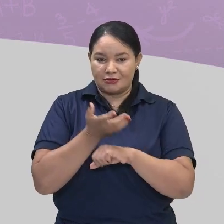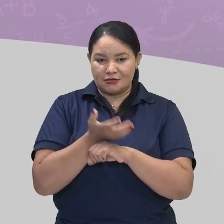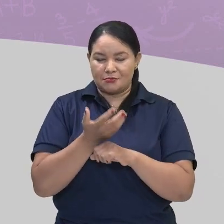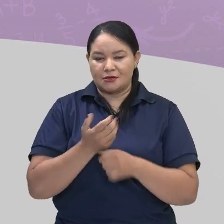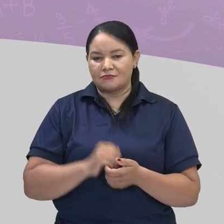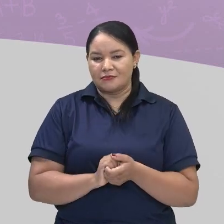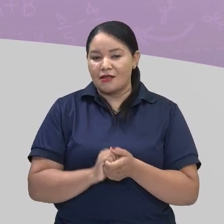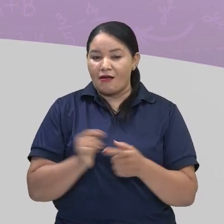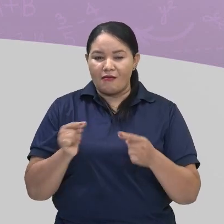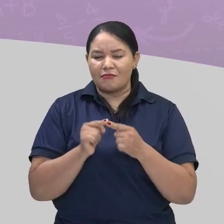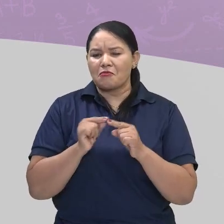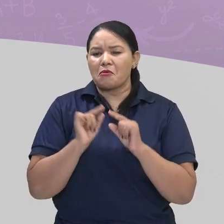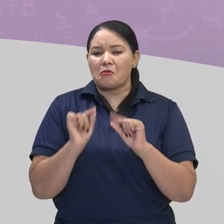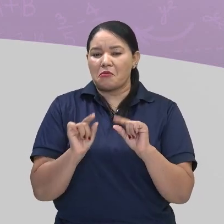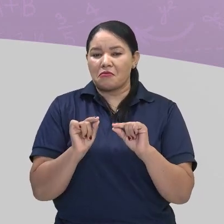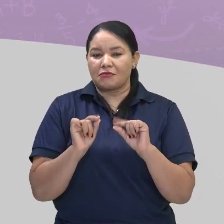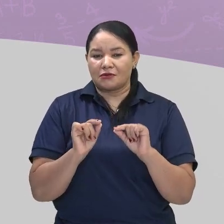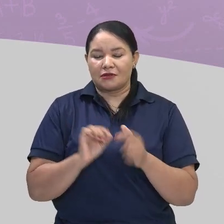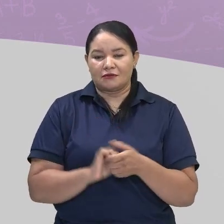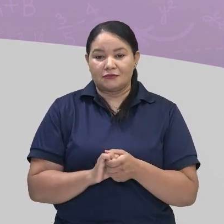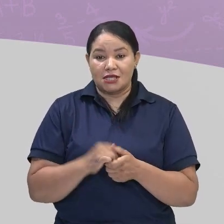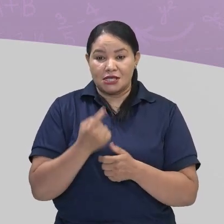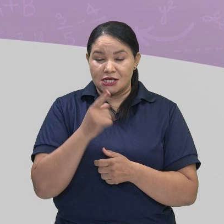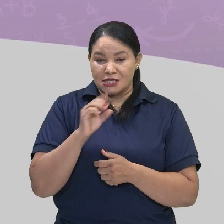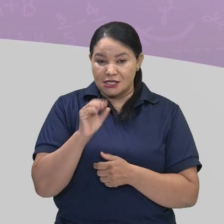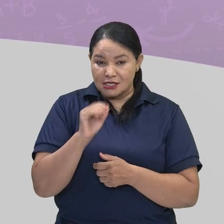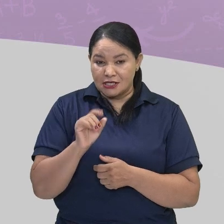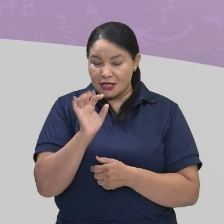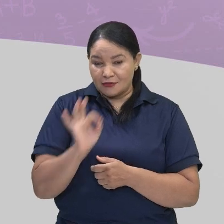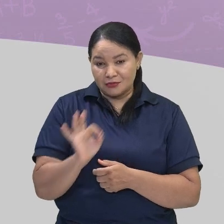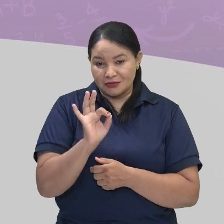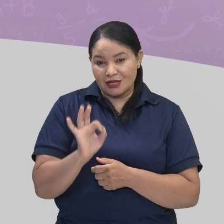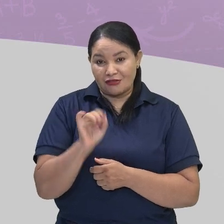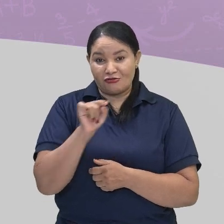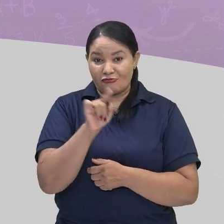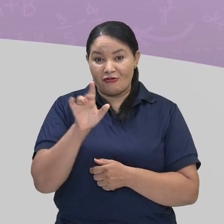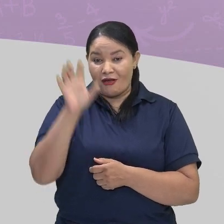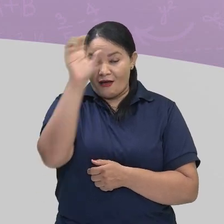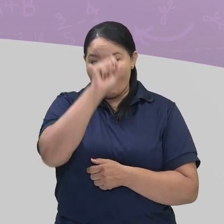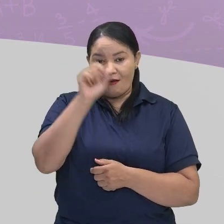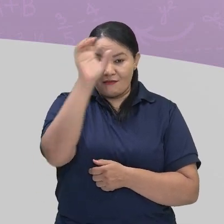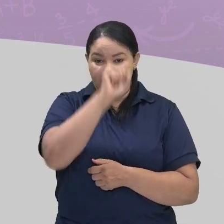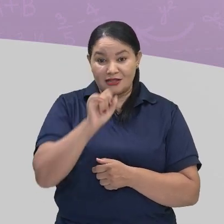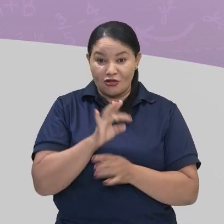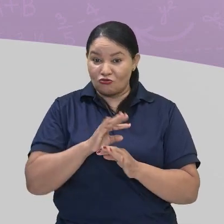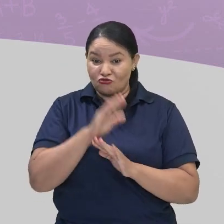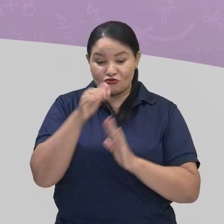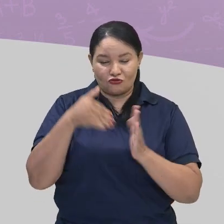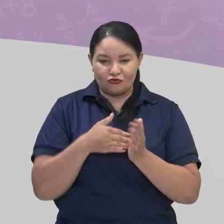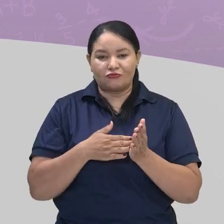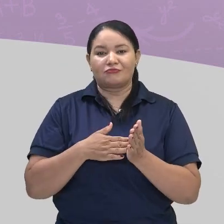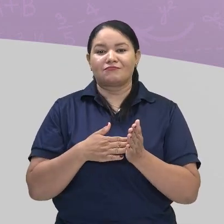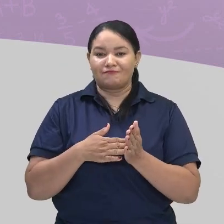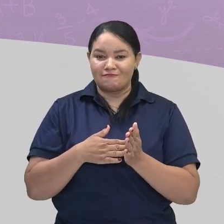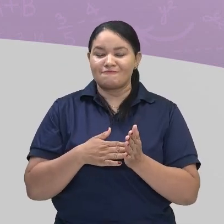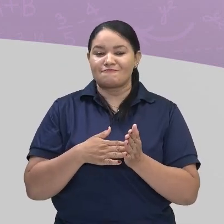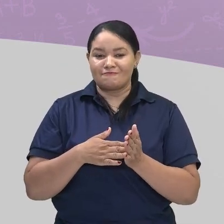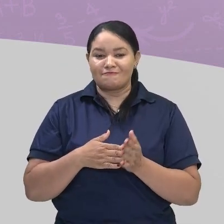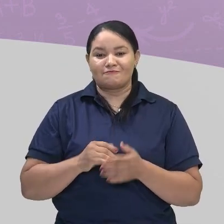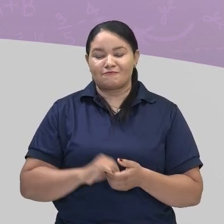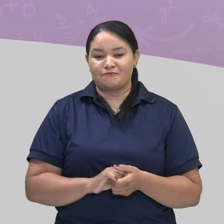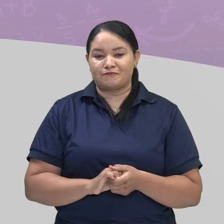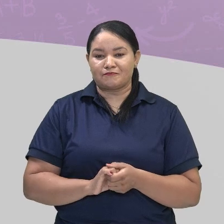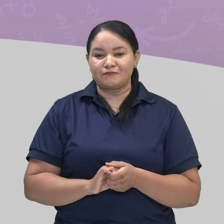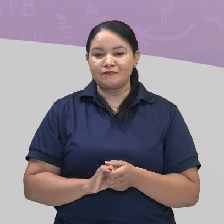isso quer dizer? 100% da matéria quer dizer que você aprendeu tudo, certo? Você aprendeu